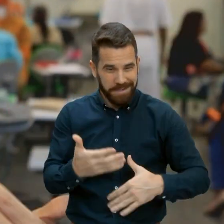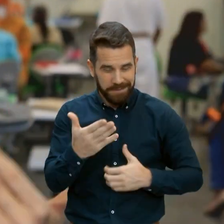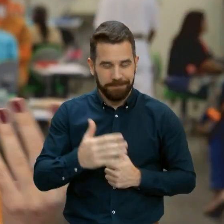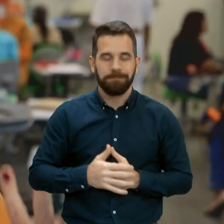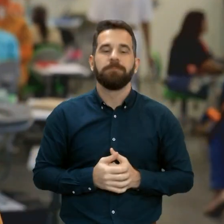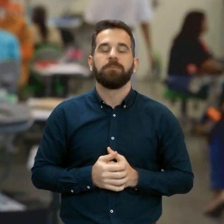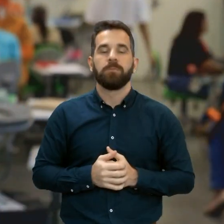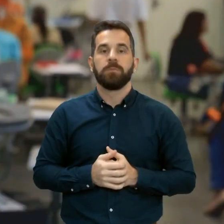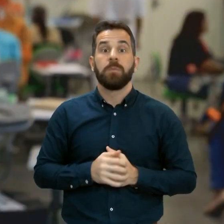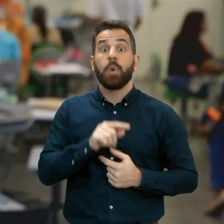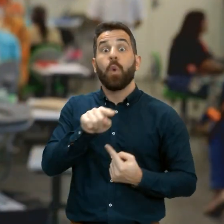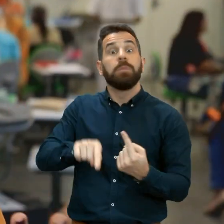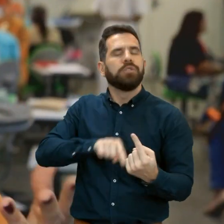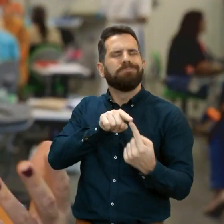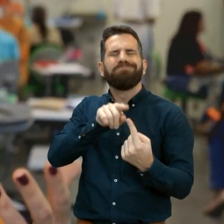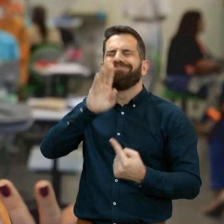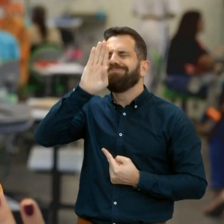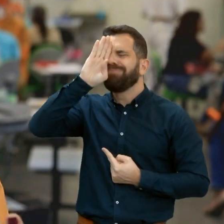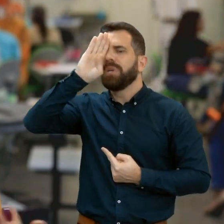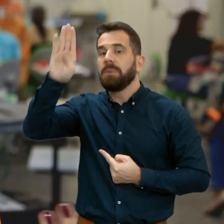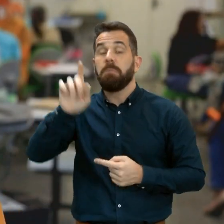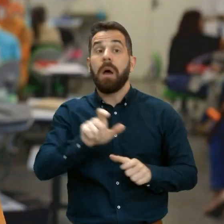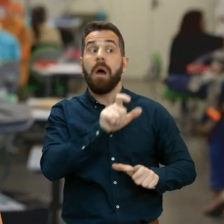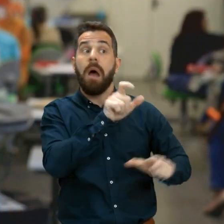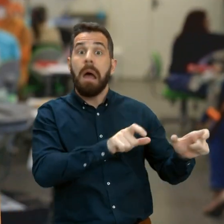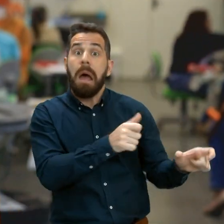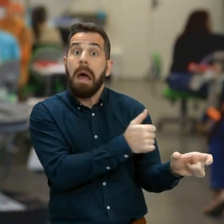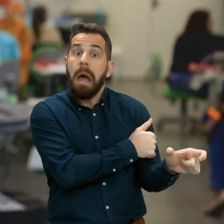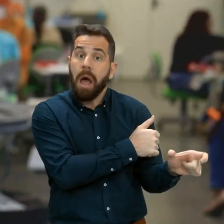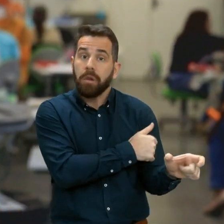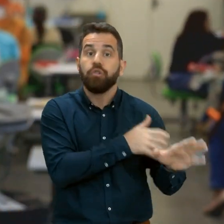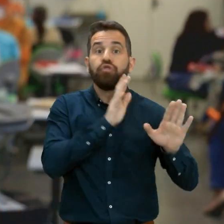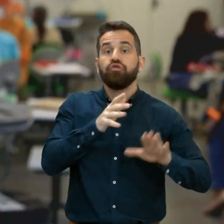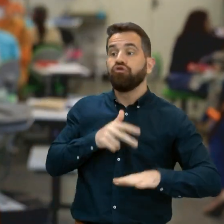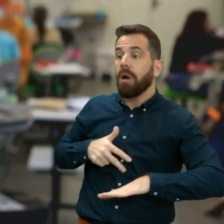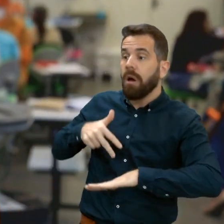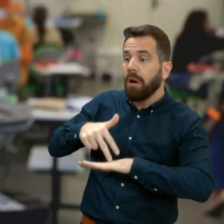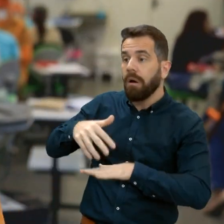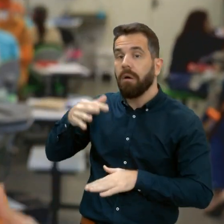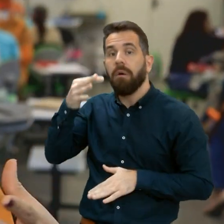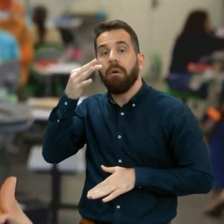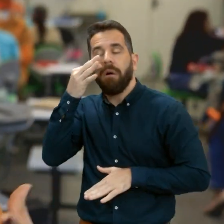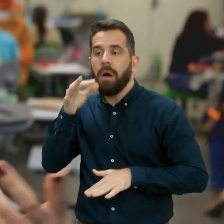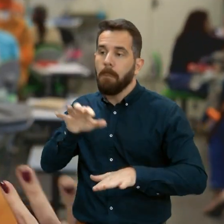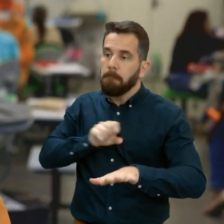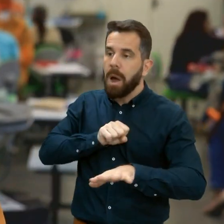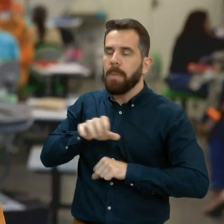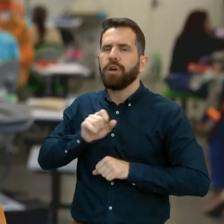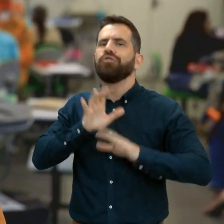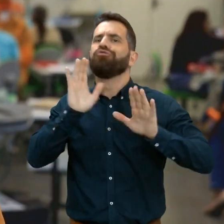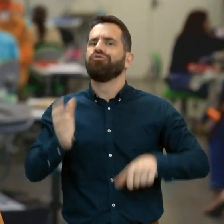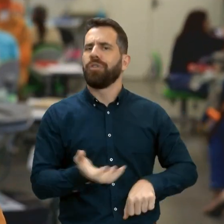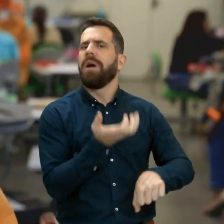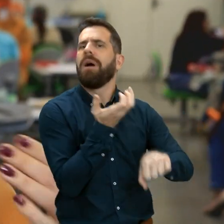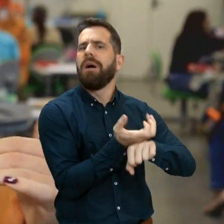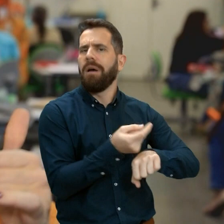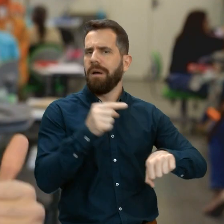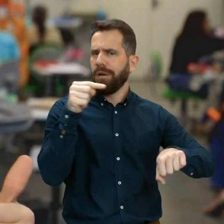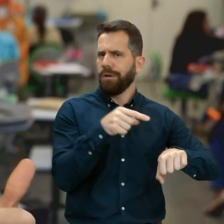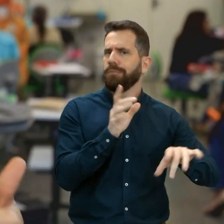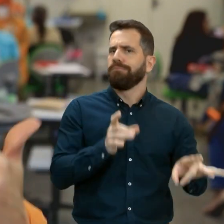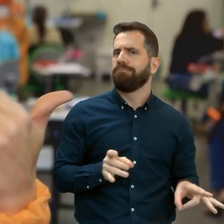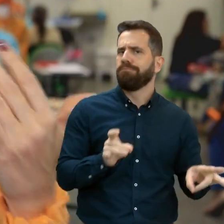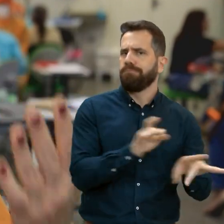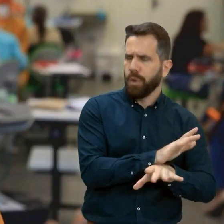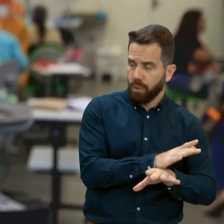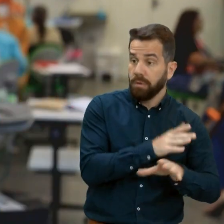é apresentar a ortodontia de forma mais aprofundada para os alunos da graduação, né? Eles têm essa disciplina na graduação e a função da